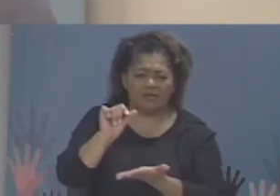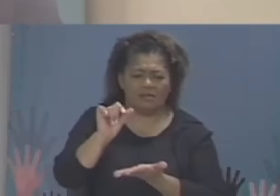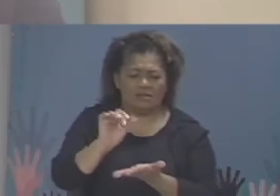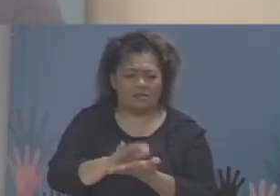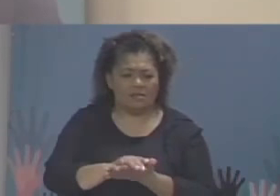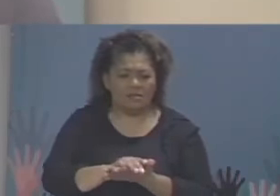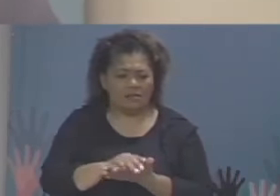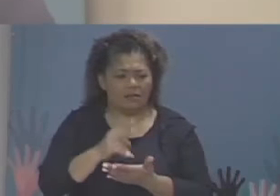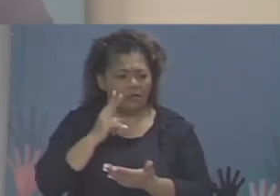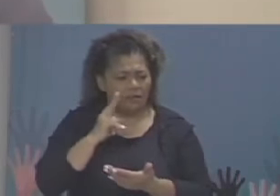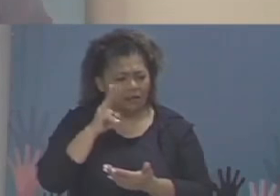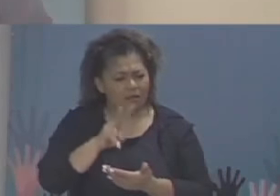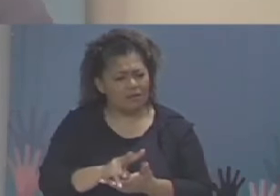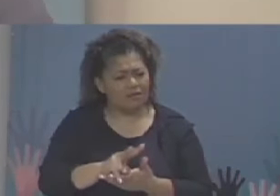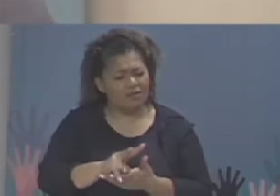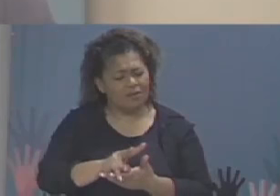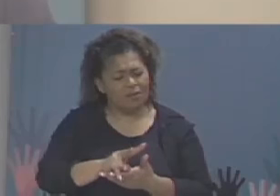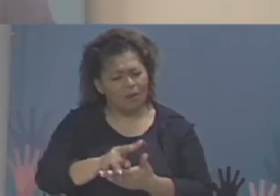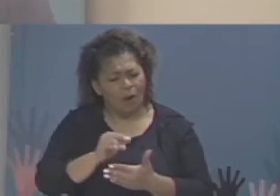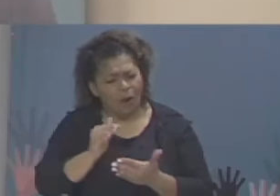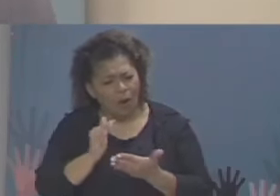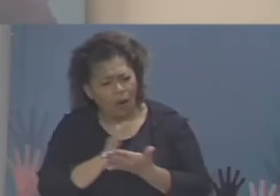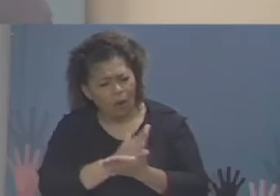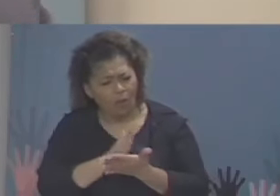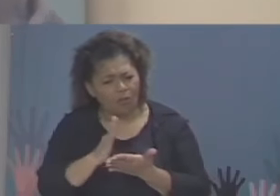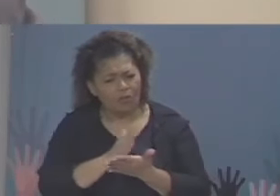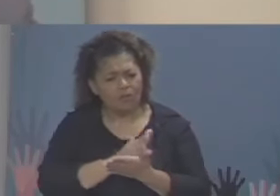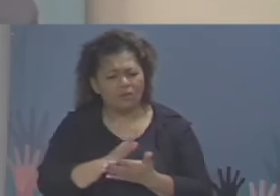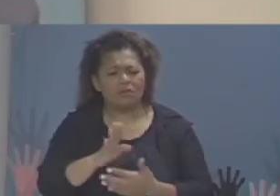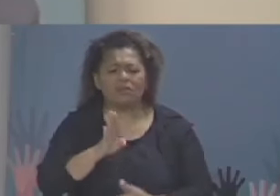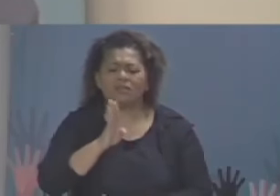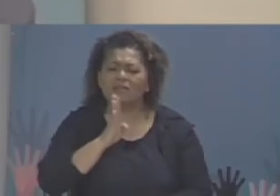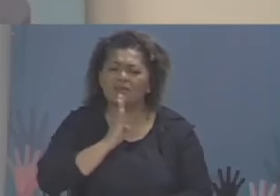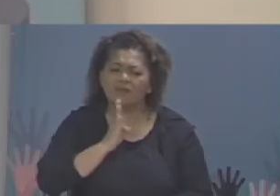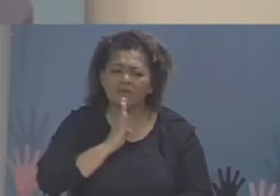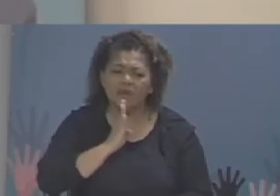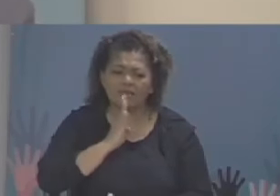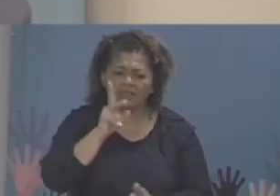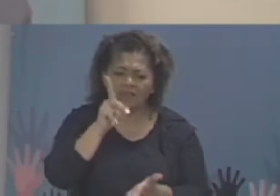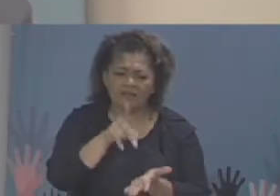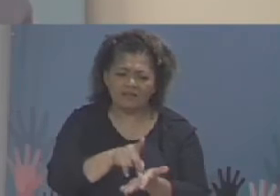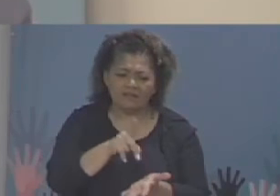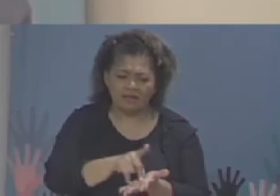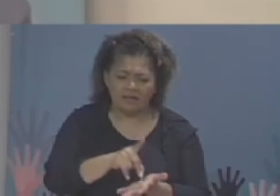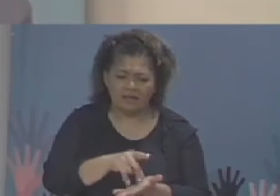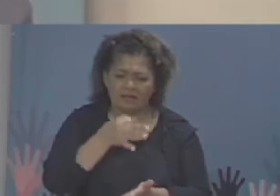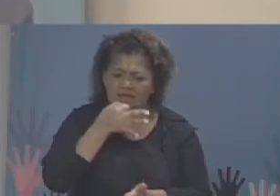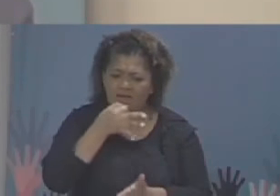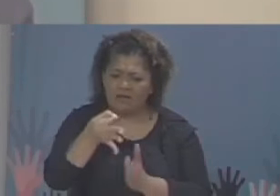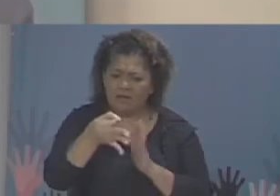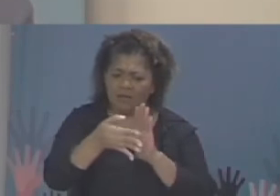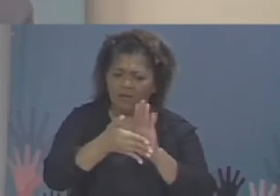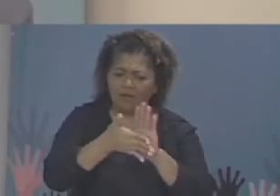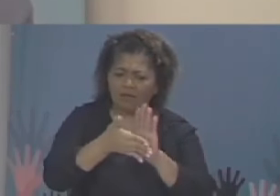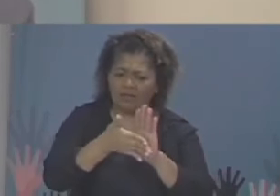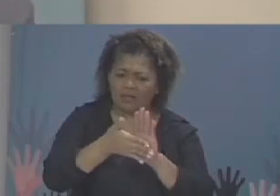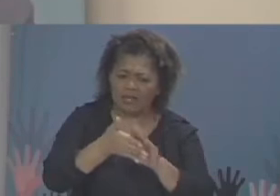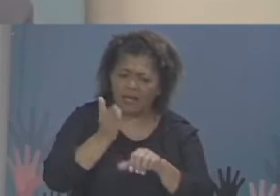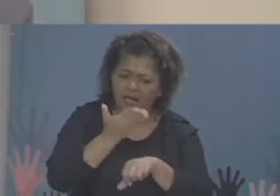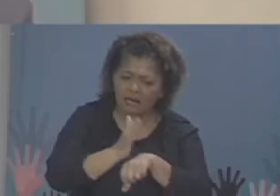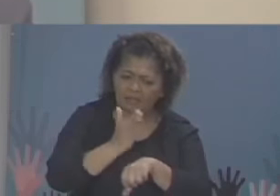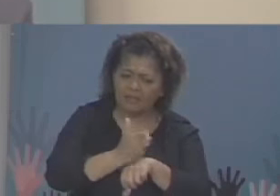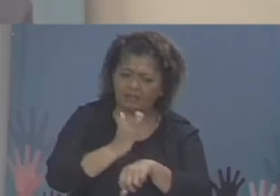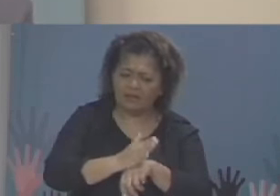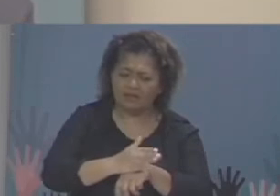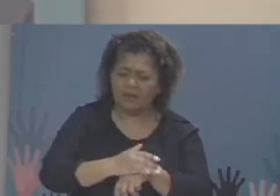achei meio distoante alguns temas ali colocados. Então, eu conheço. Na verdade, essa proposta de fazer com que a capacitação humana seja cada